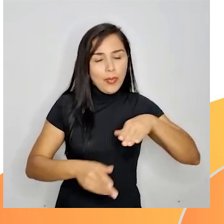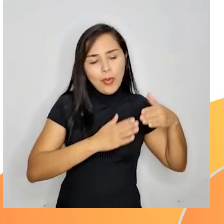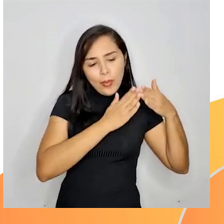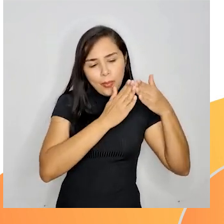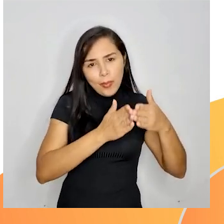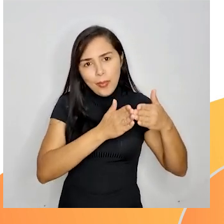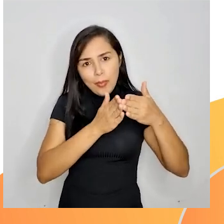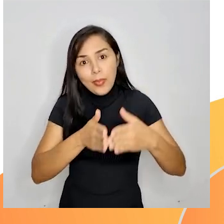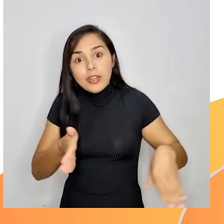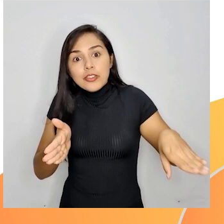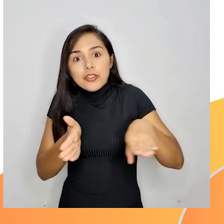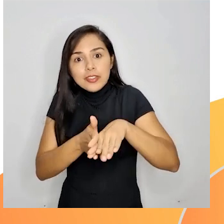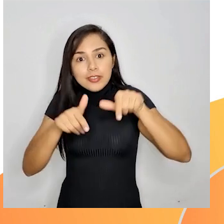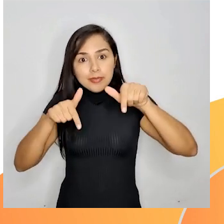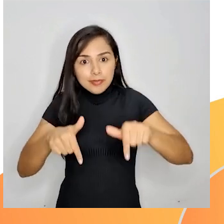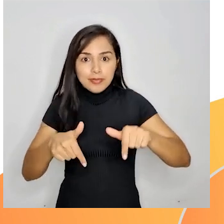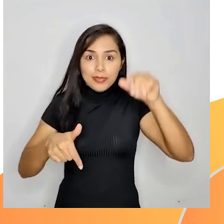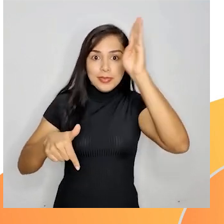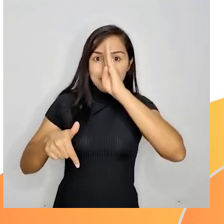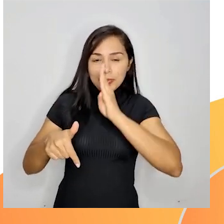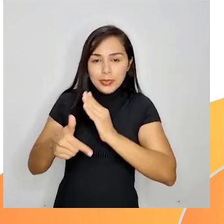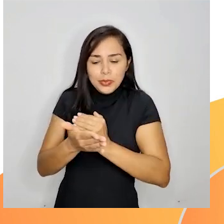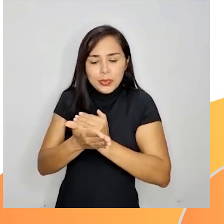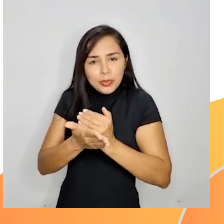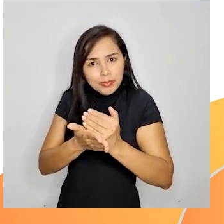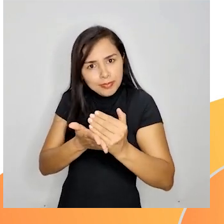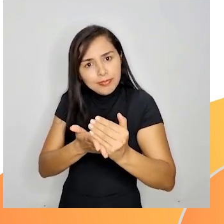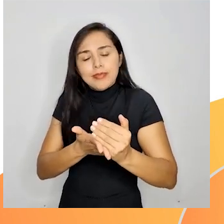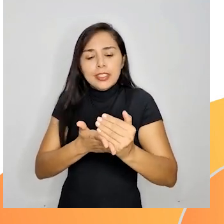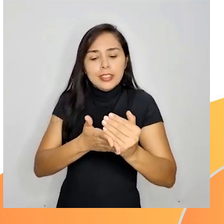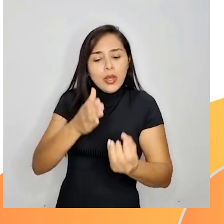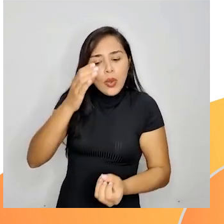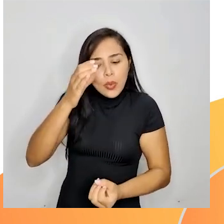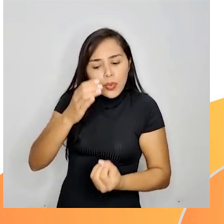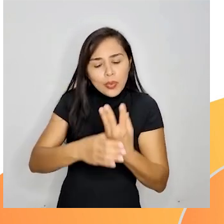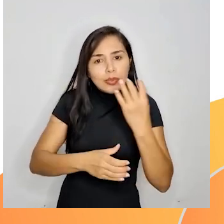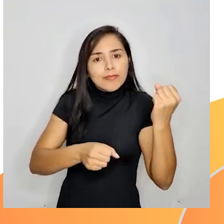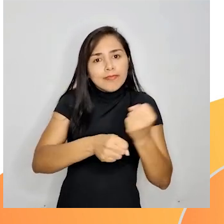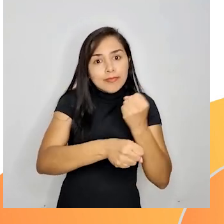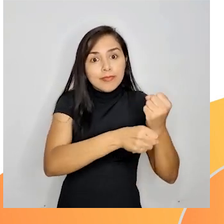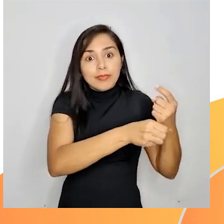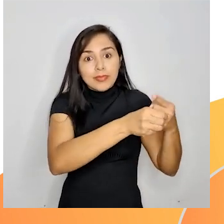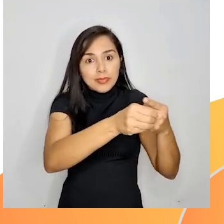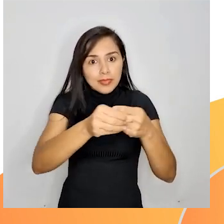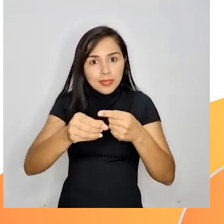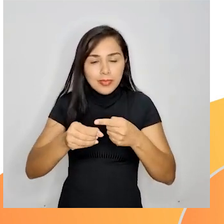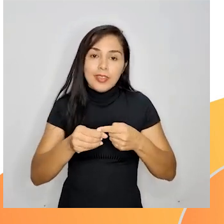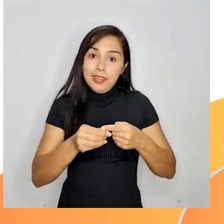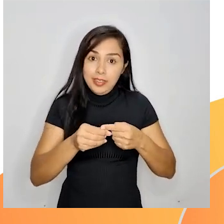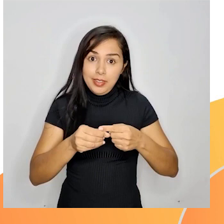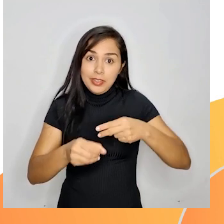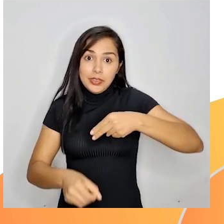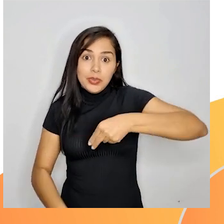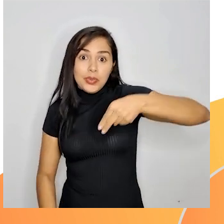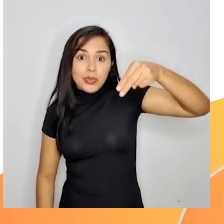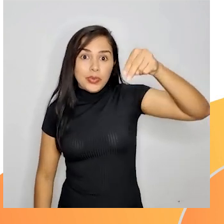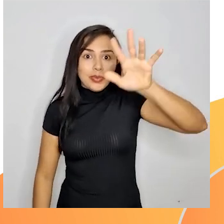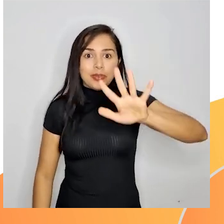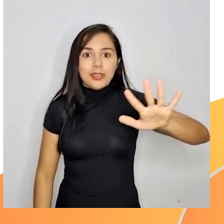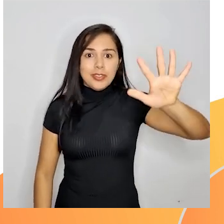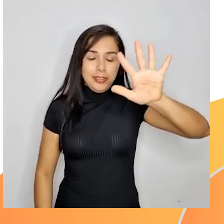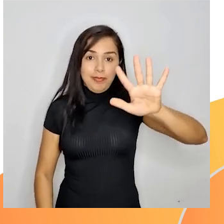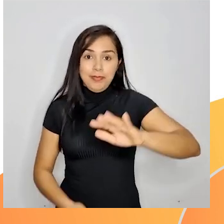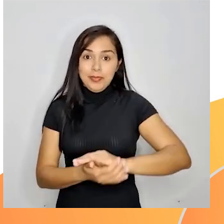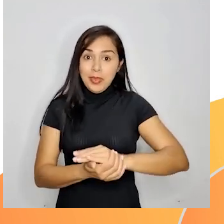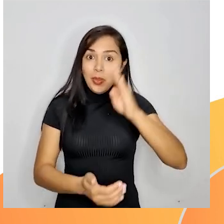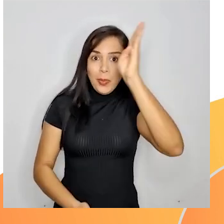eles começaram a criar as cidades ali no litoral do Nordeste. Por quê? Porque eles não queriam que